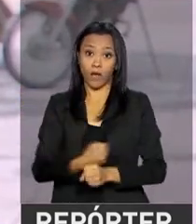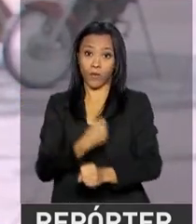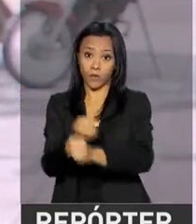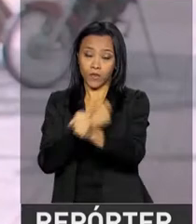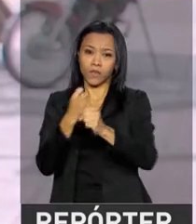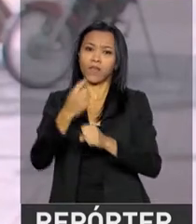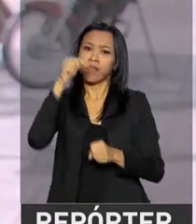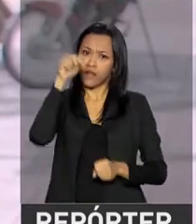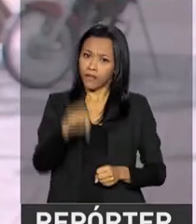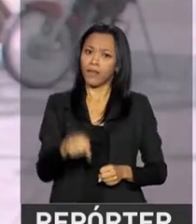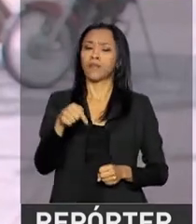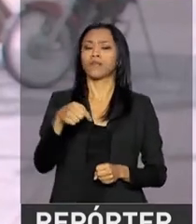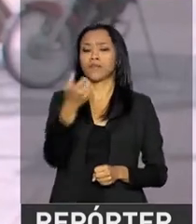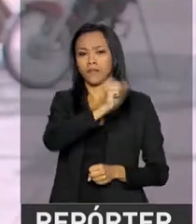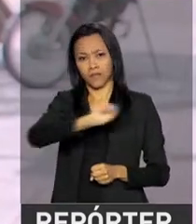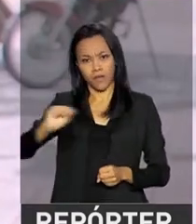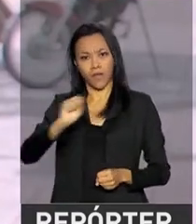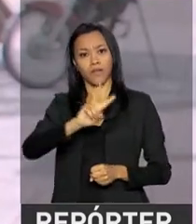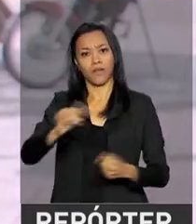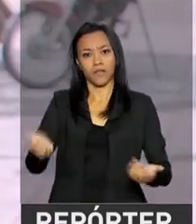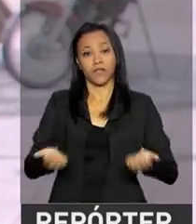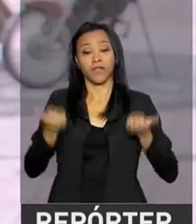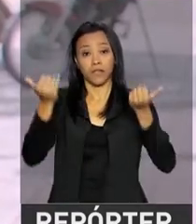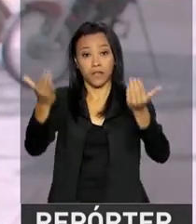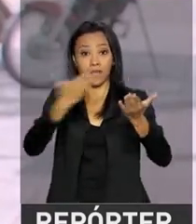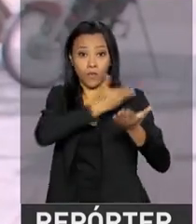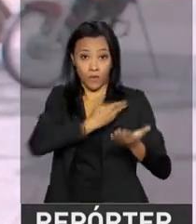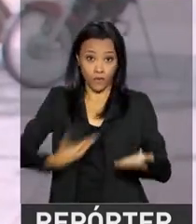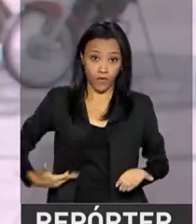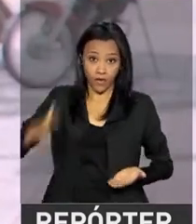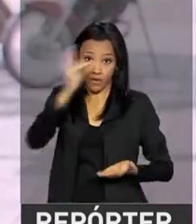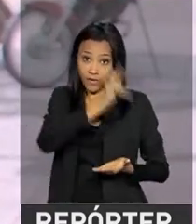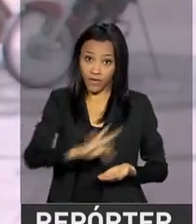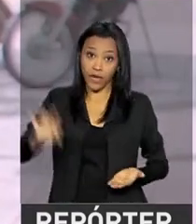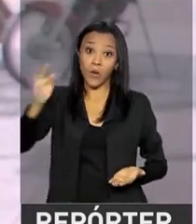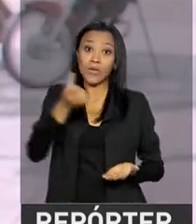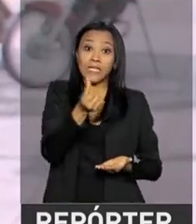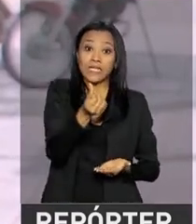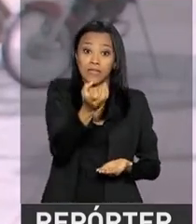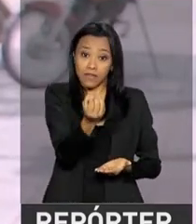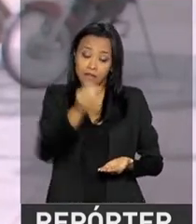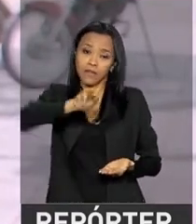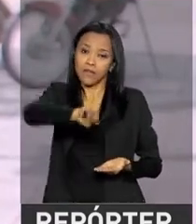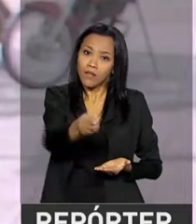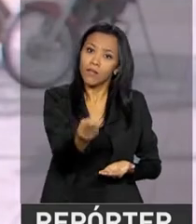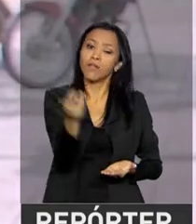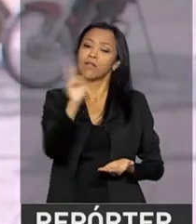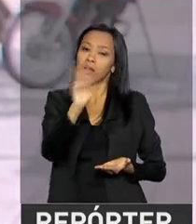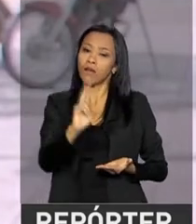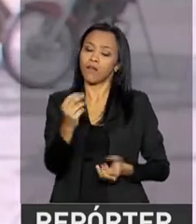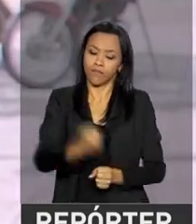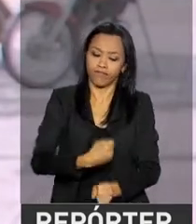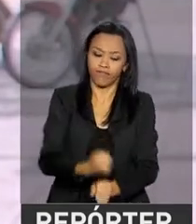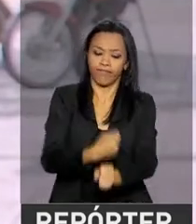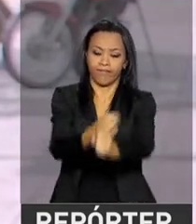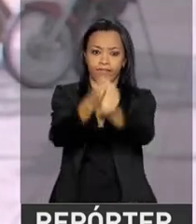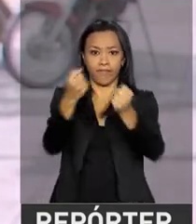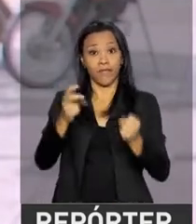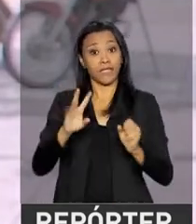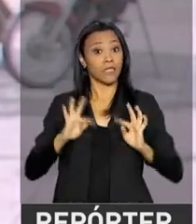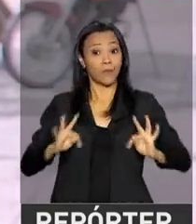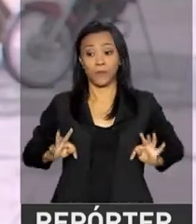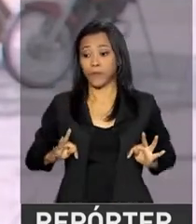neste semestre o governo federal investiu cerca de 60 milhões de reais na rodovia a estrada tem um sistema